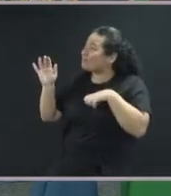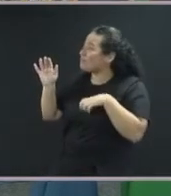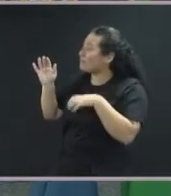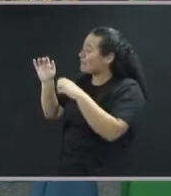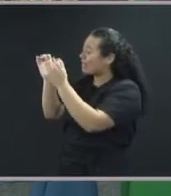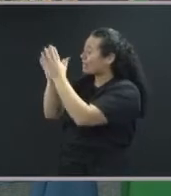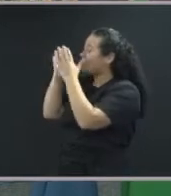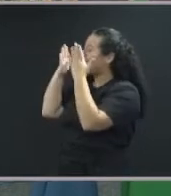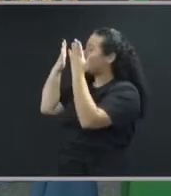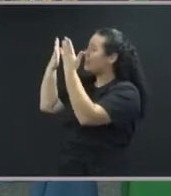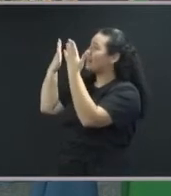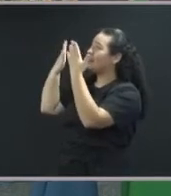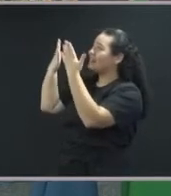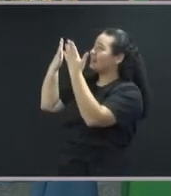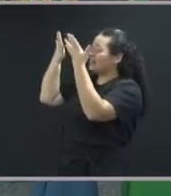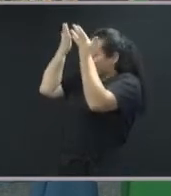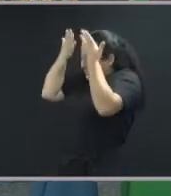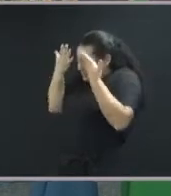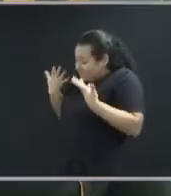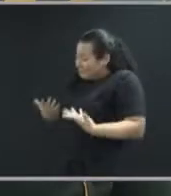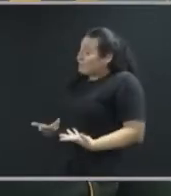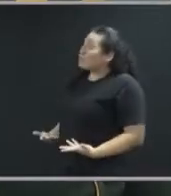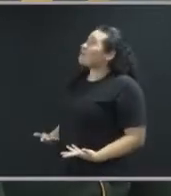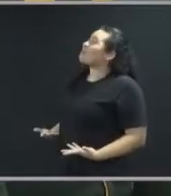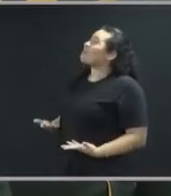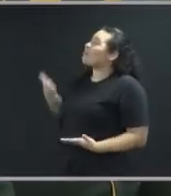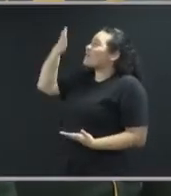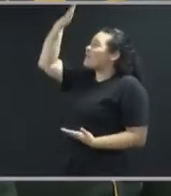eu estou na tua presença.